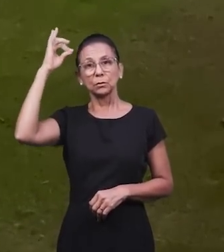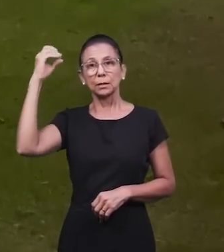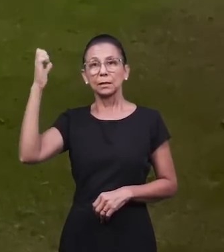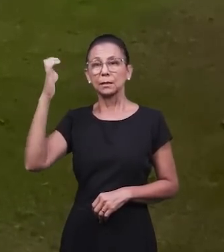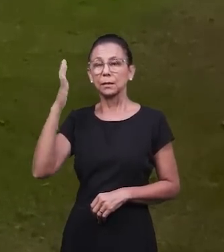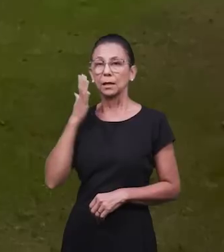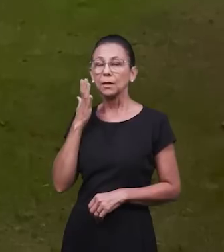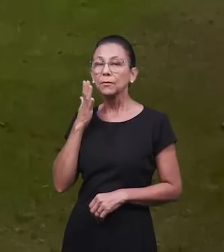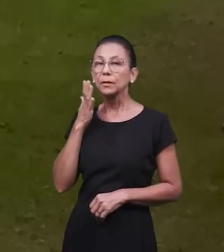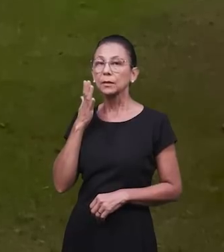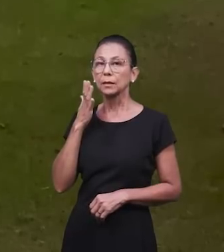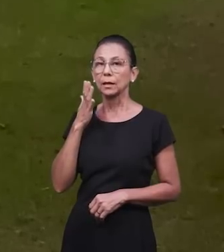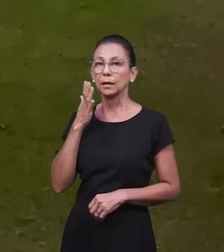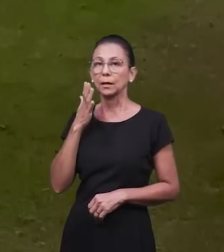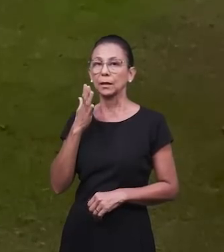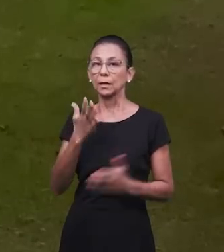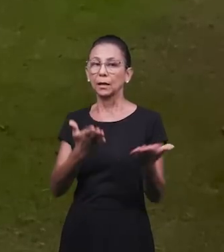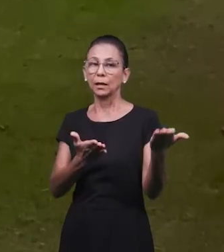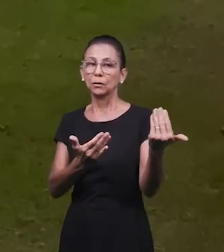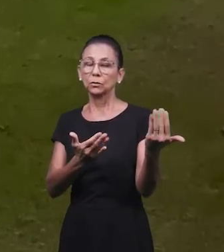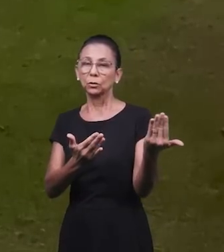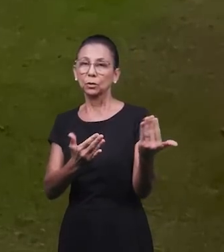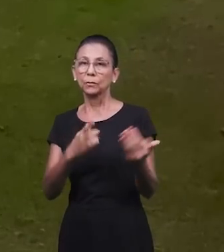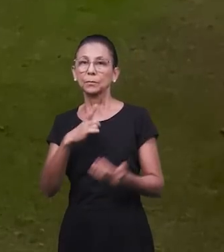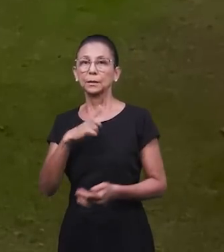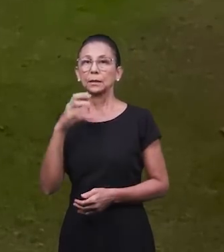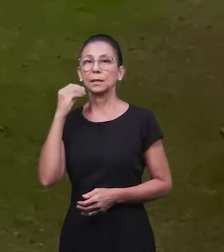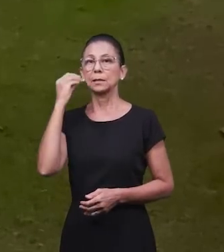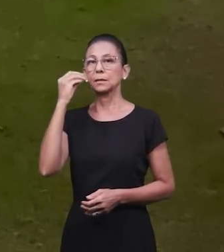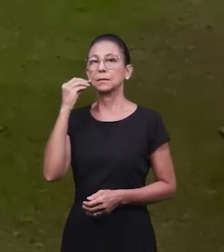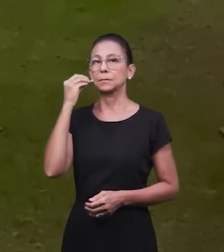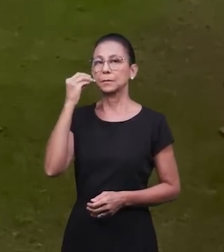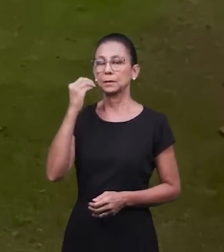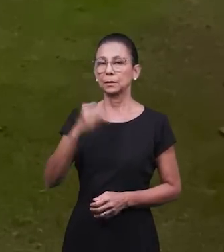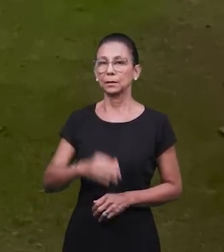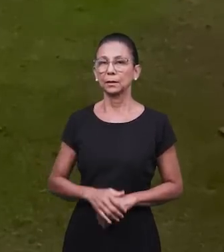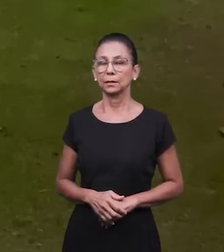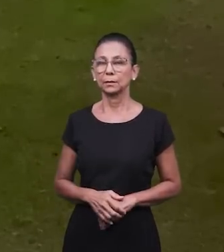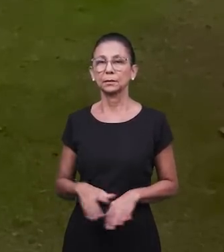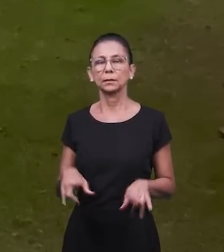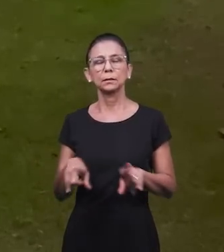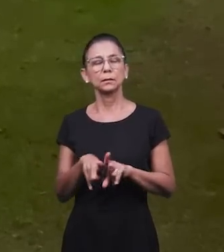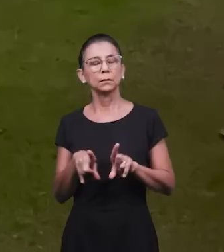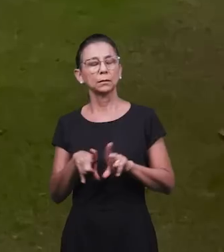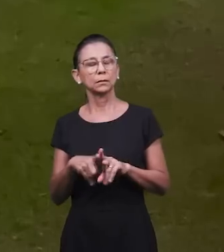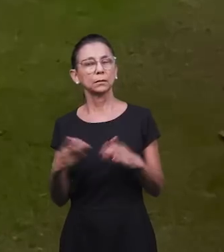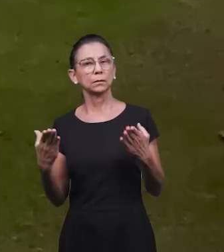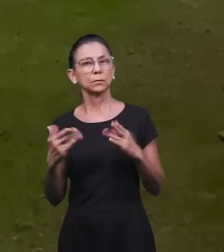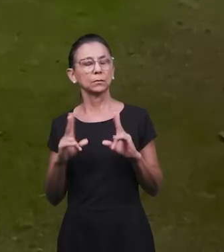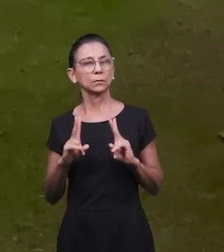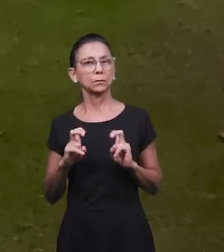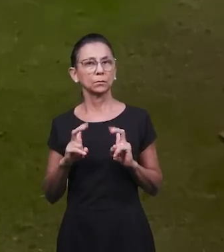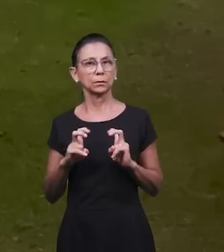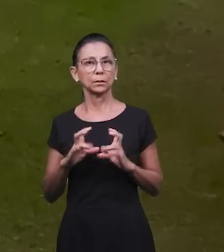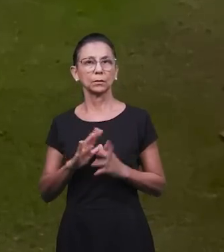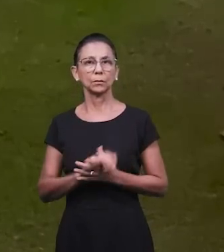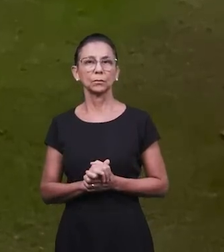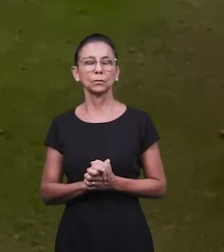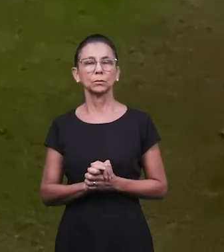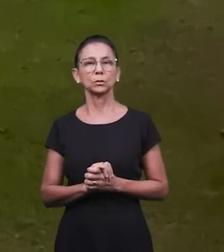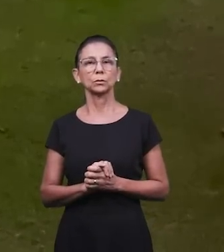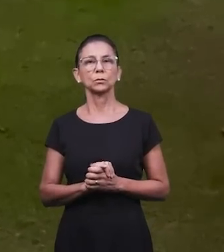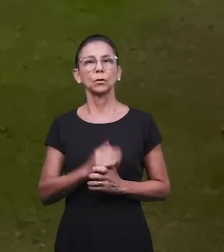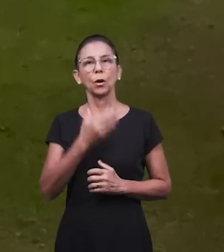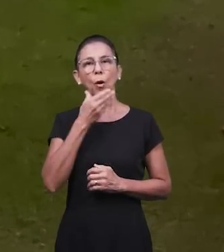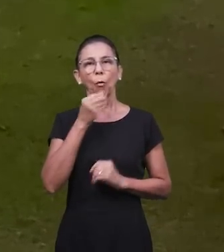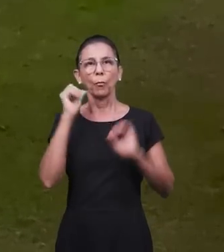experiência. E onde usar essas vestes, nós falamos aqui hoje no assunto de Esaú,